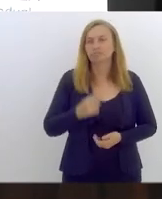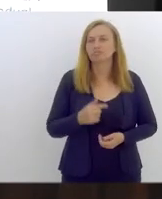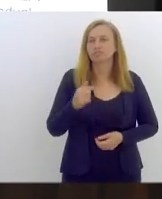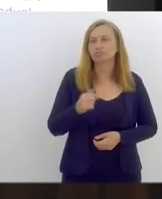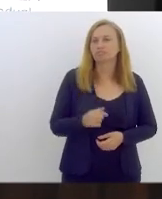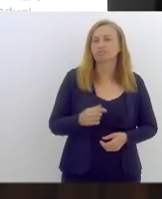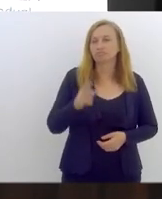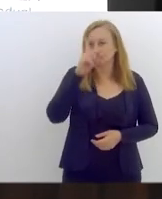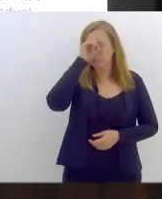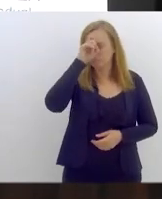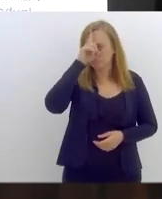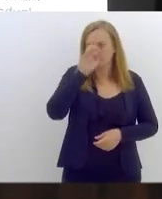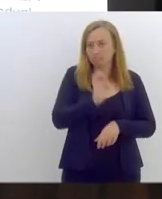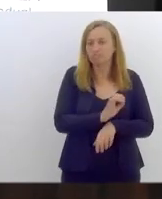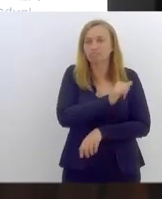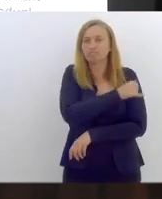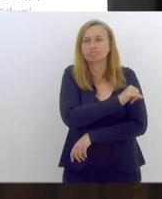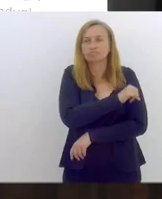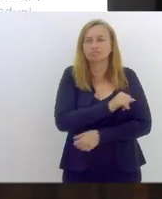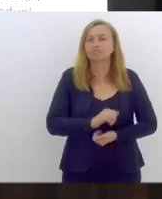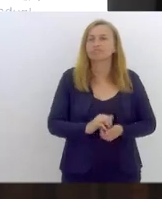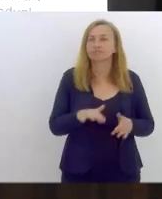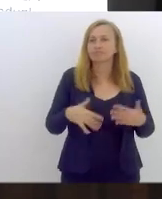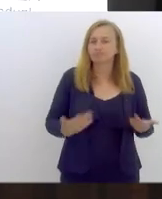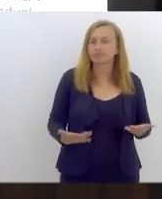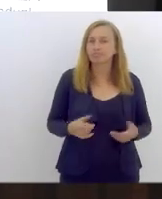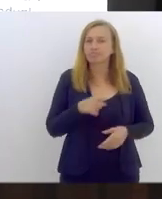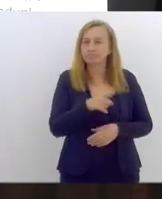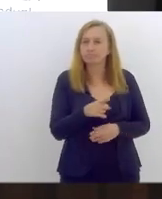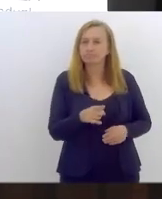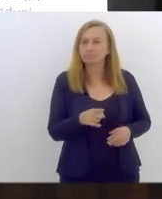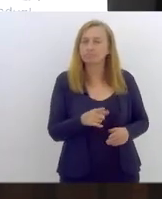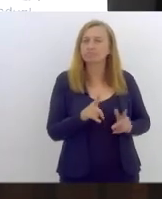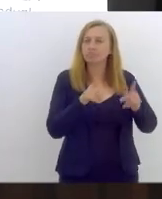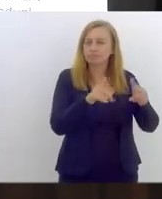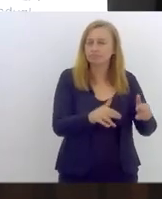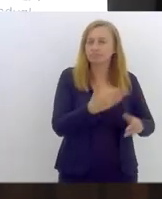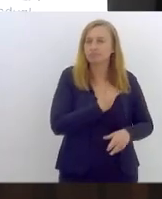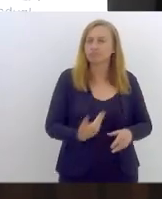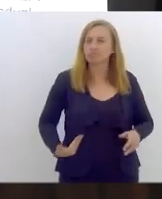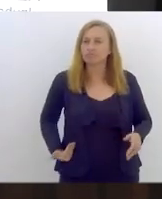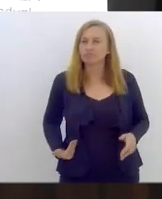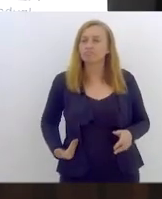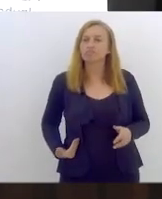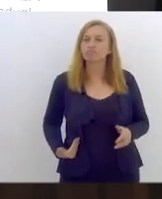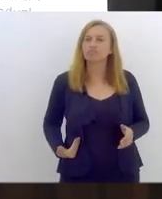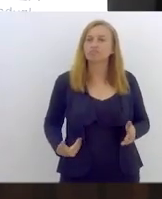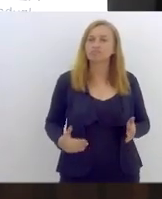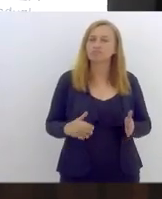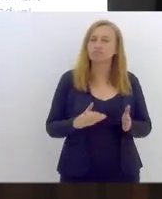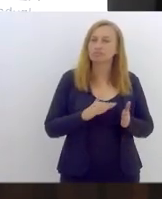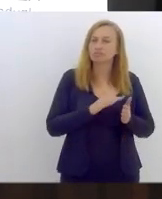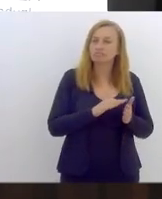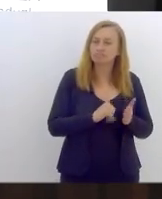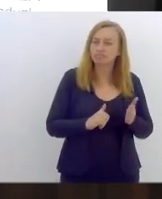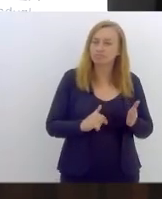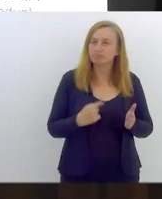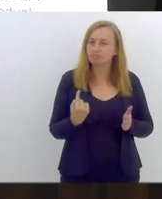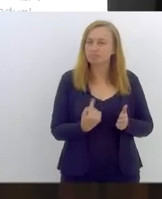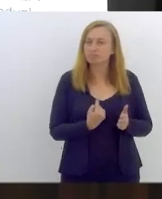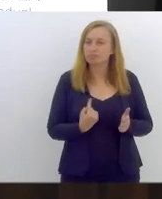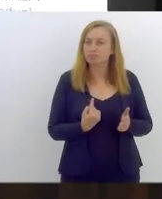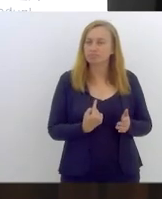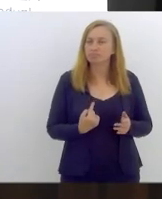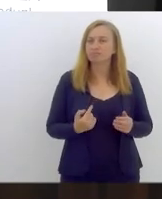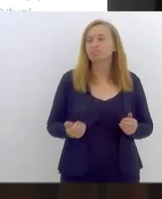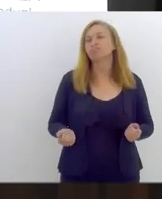nos hospitais do estado do Rio de Janeiro. Então, esse mesmo governador tentou cassar o nosso mandato e nós tivemos a ajuda da